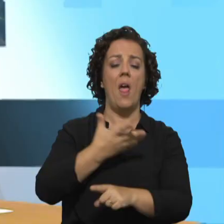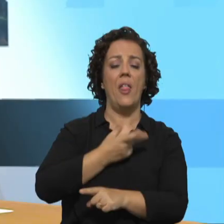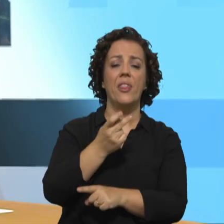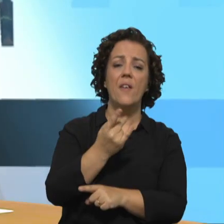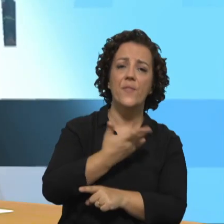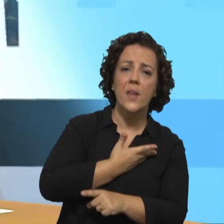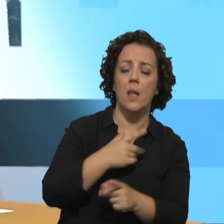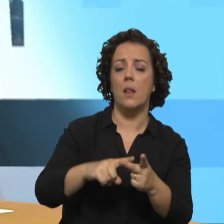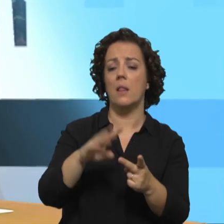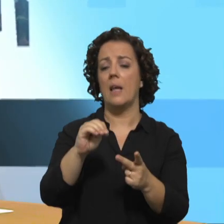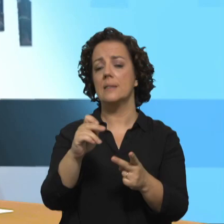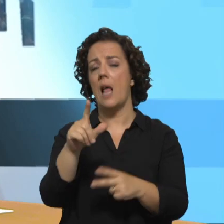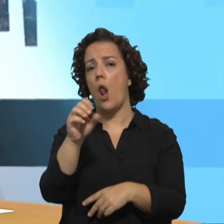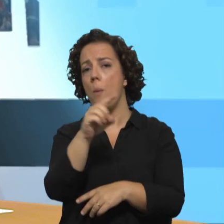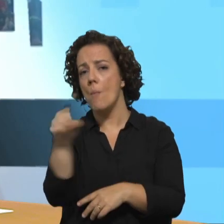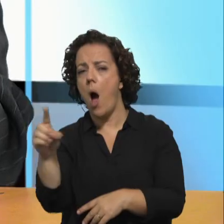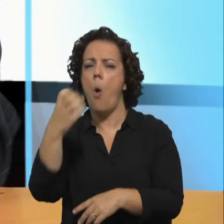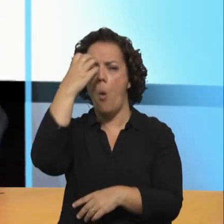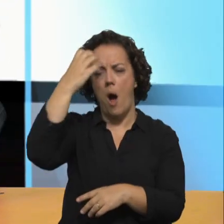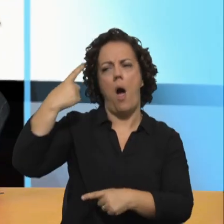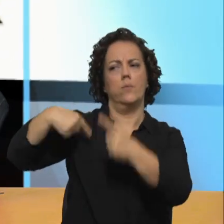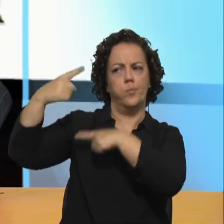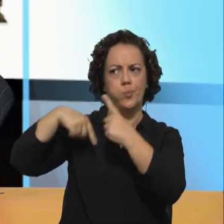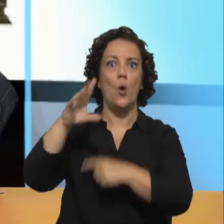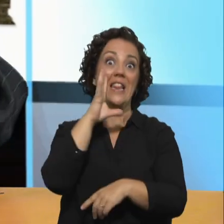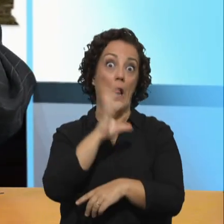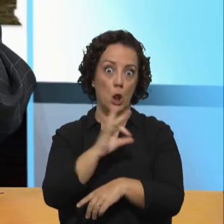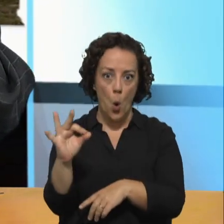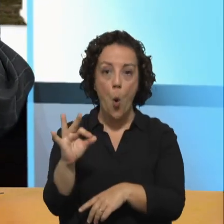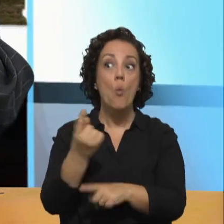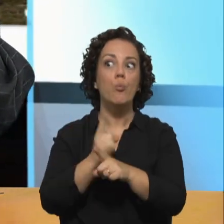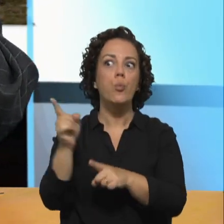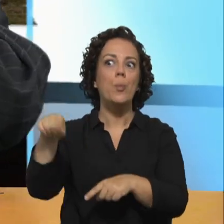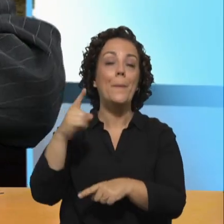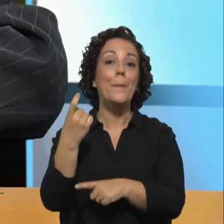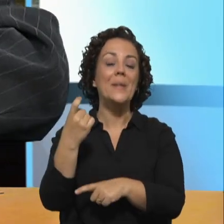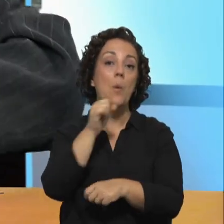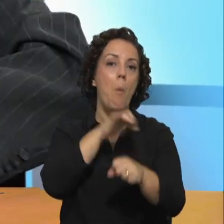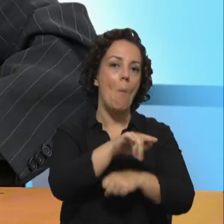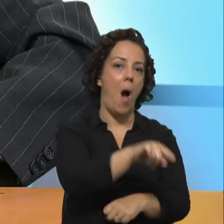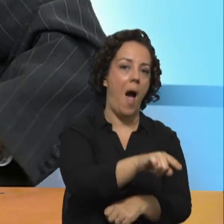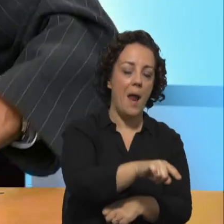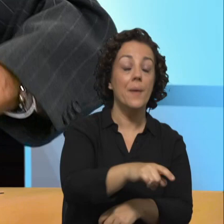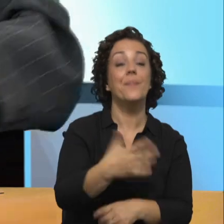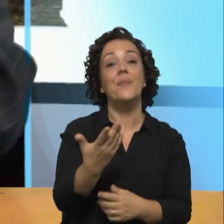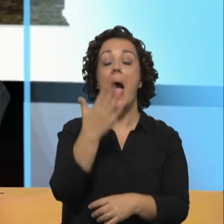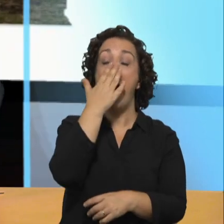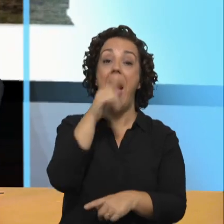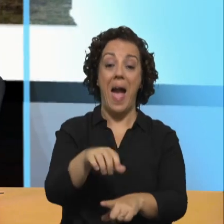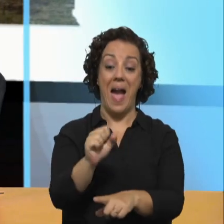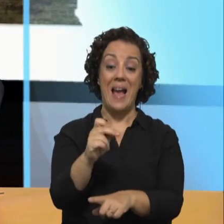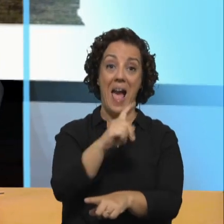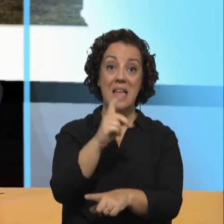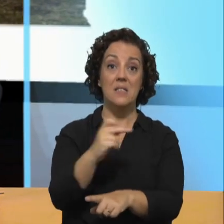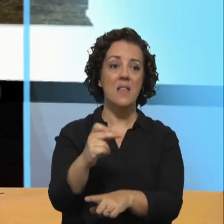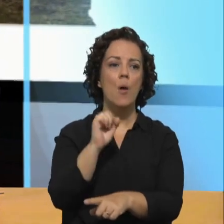Nem sempre o conseguiram, mas já tinham feito isso. Portanto, Gaza foi assim uma espécie de refúgio de povos sem